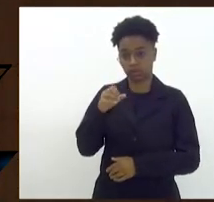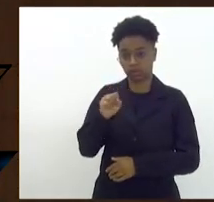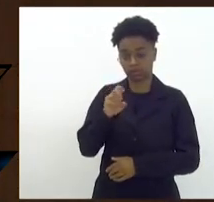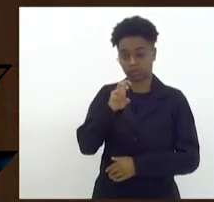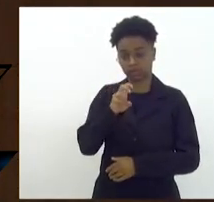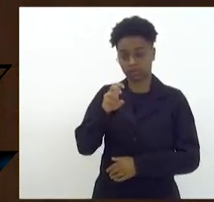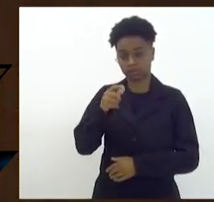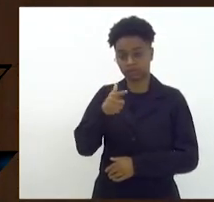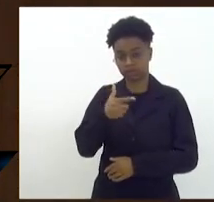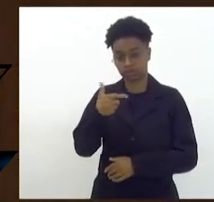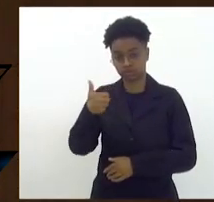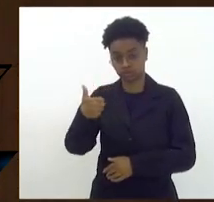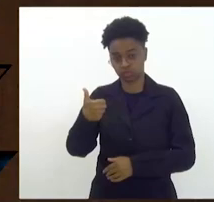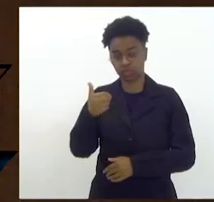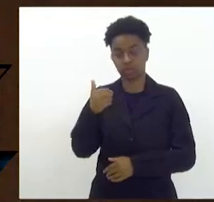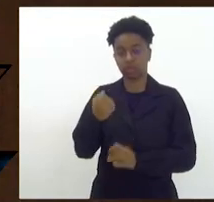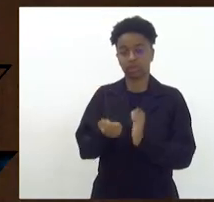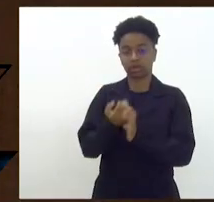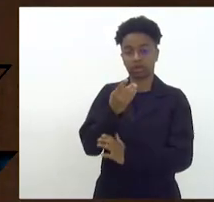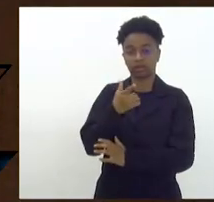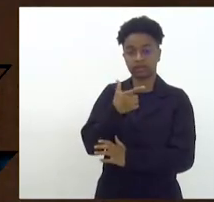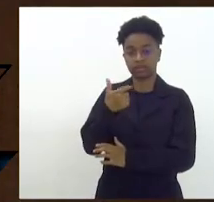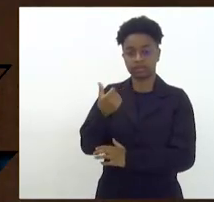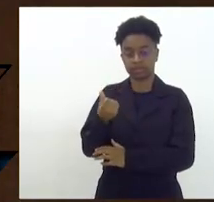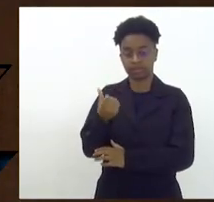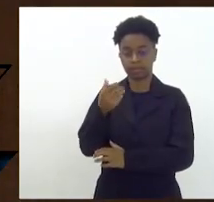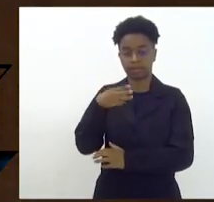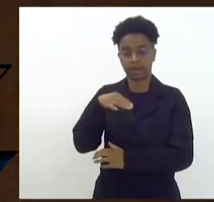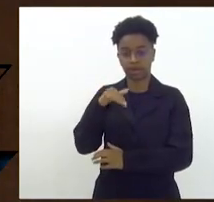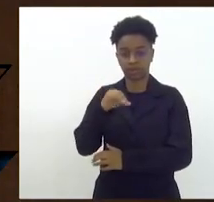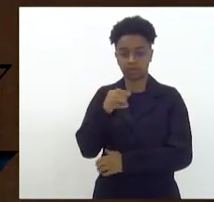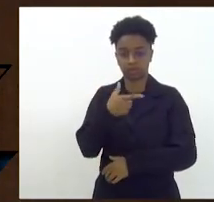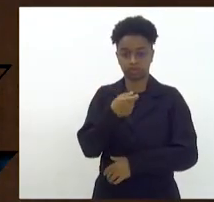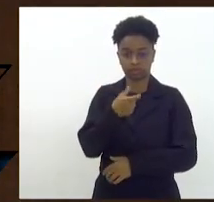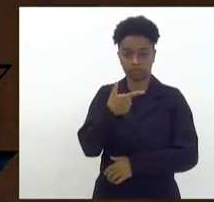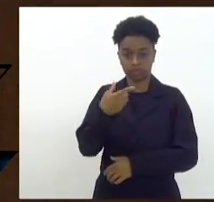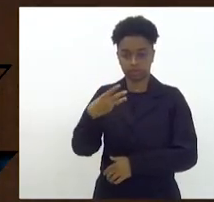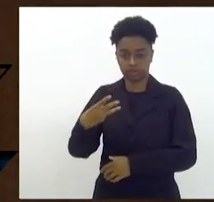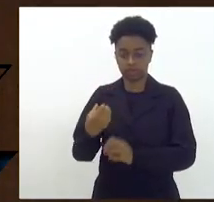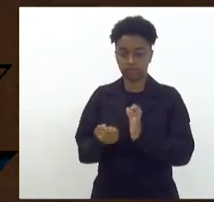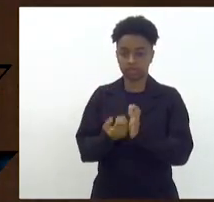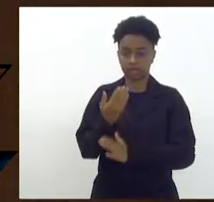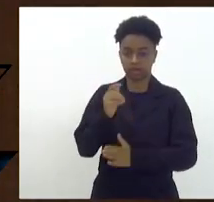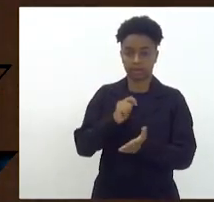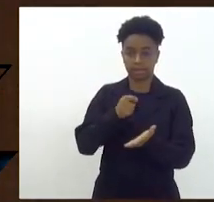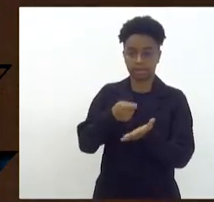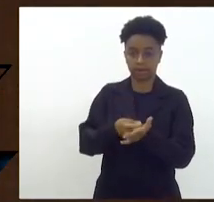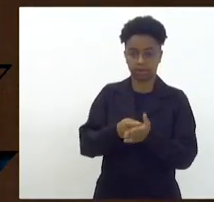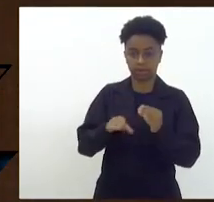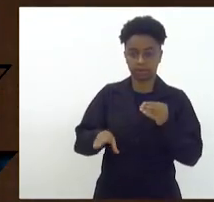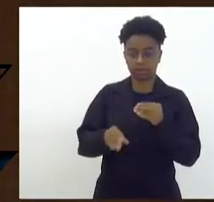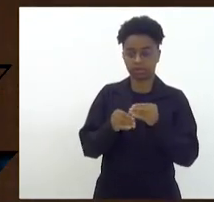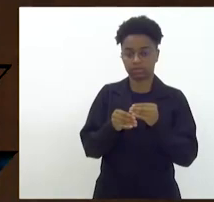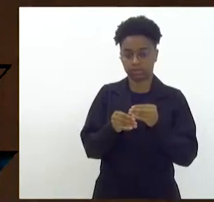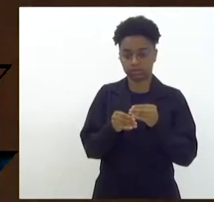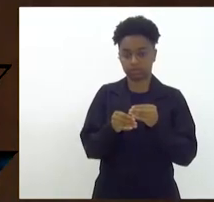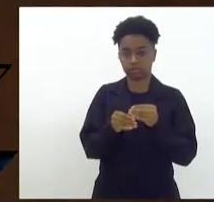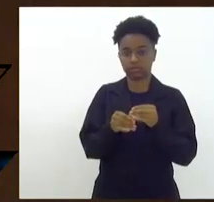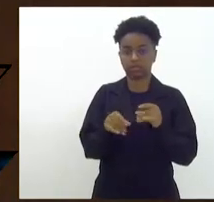521 de 26 de Maio de 2023 tem estabelecido o pagamento da complementação